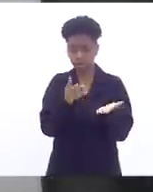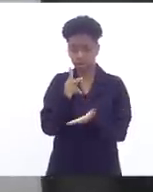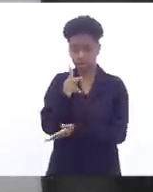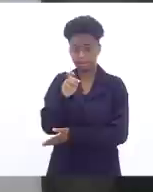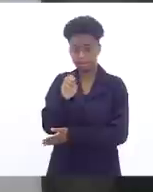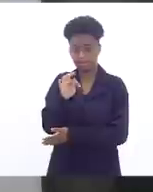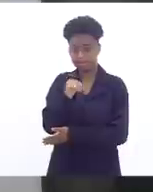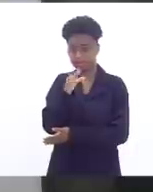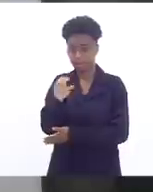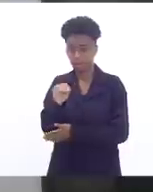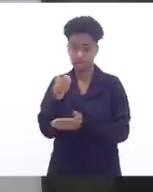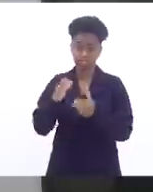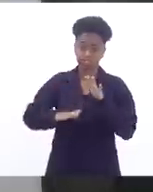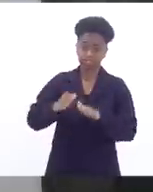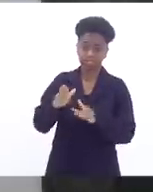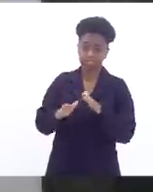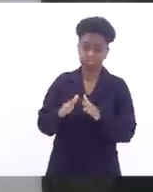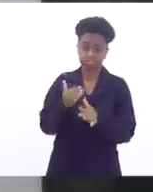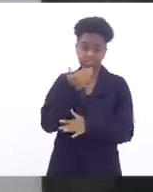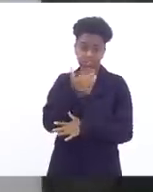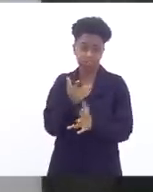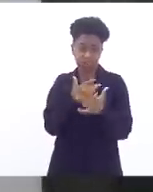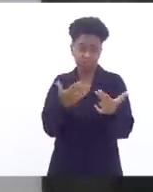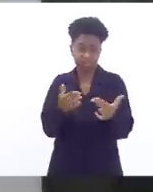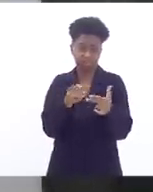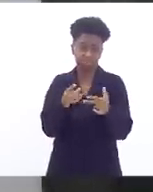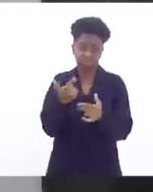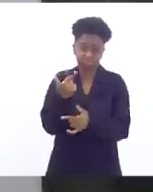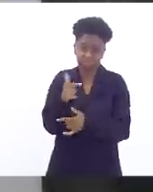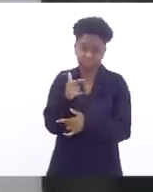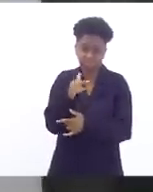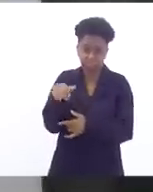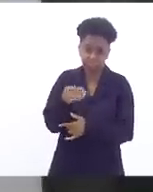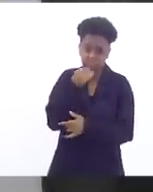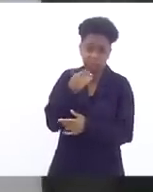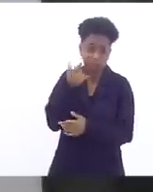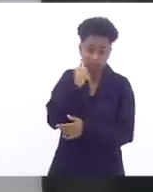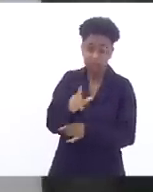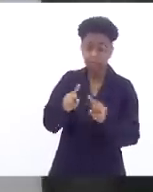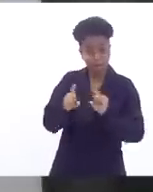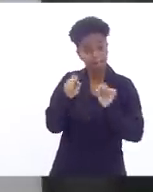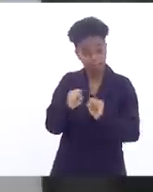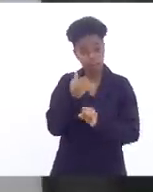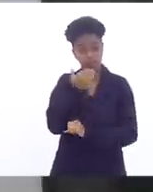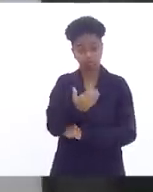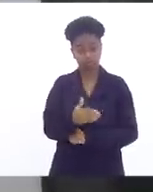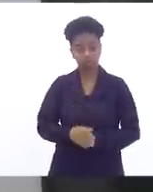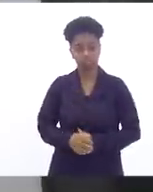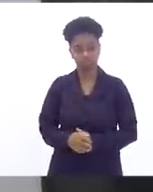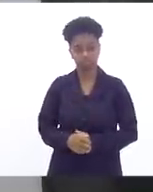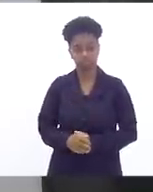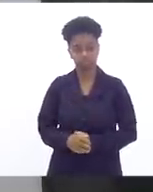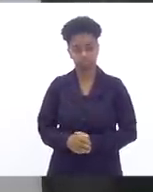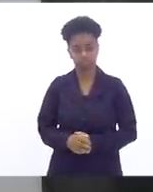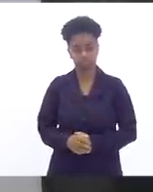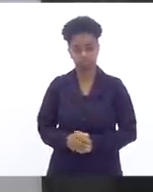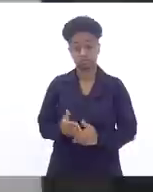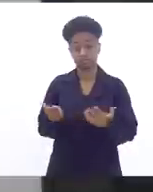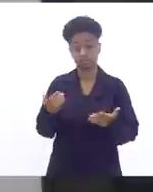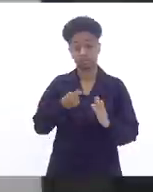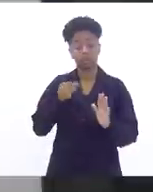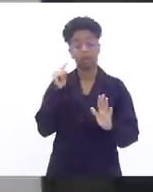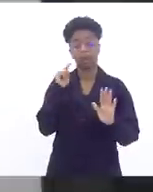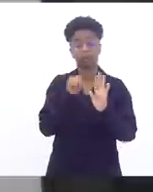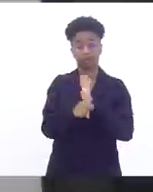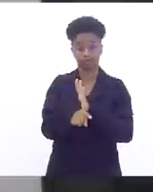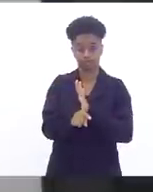algo que você não tem a menor chance de conseguir Mas você pode peticionar então eu pergunto